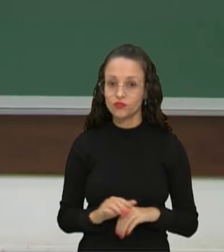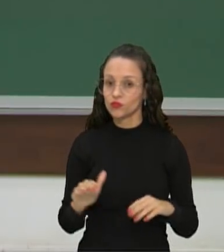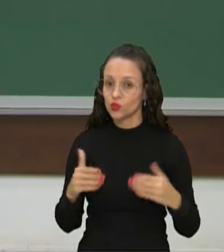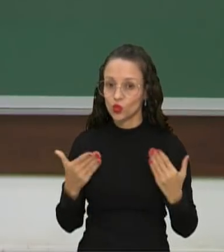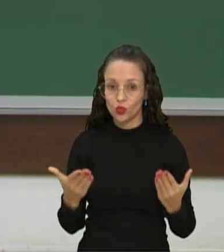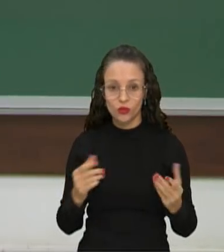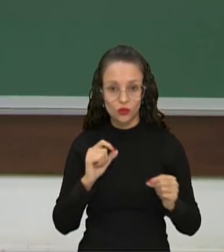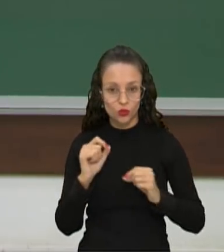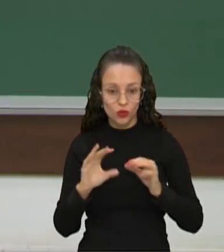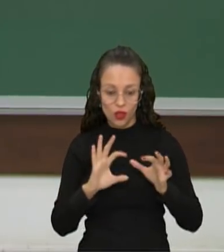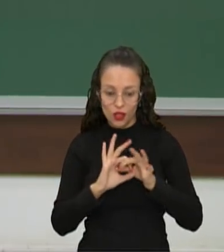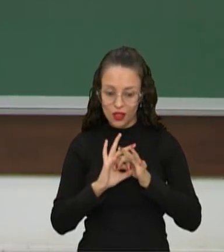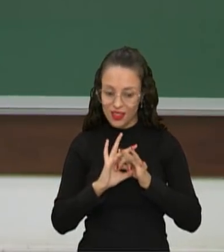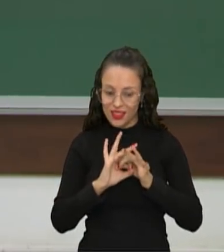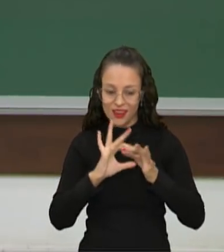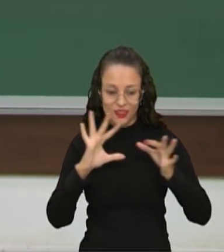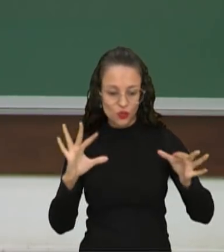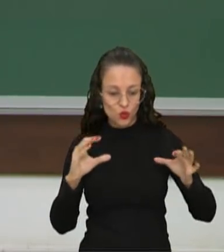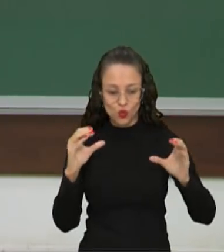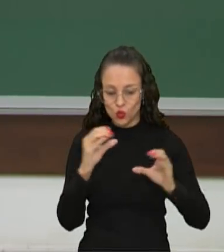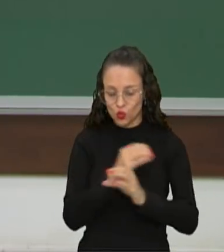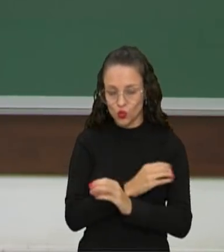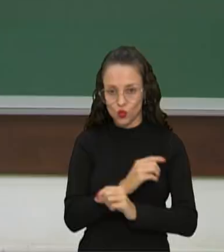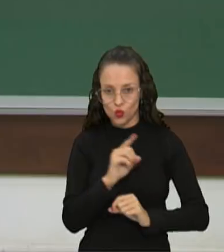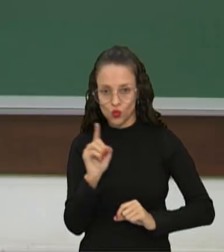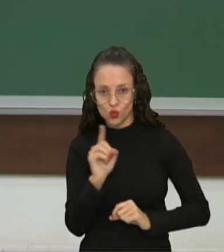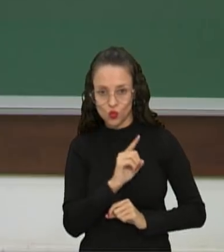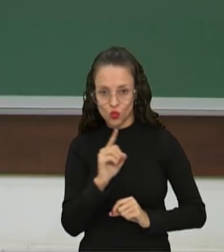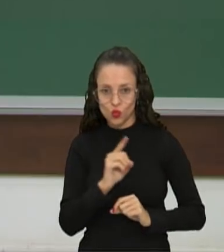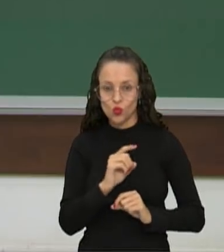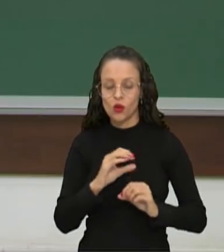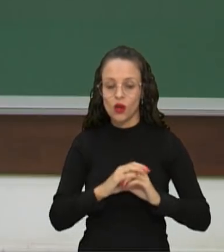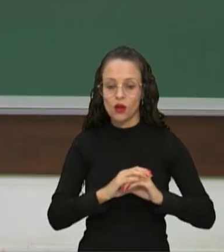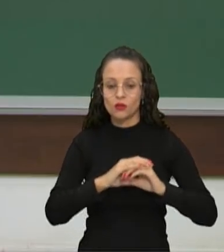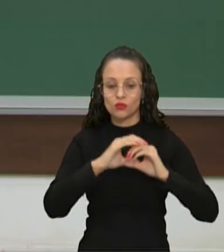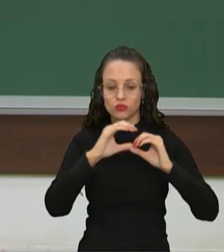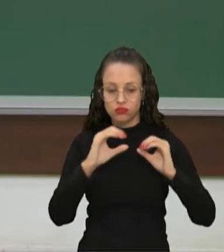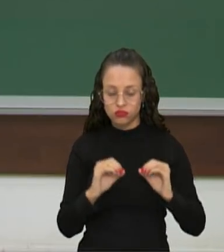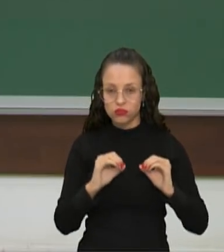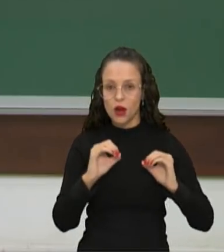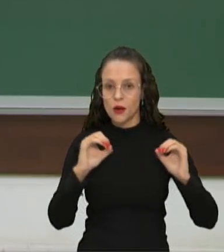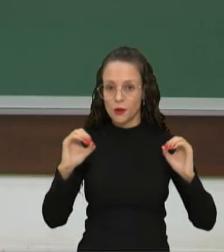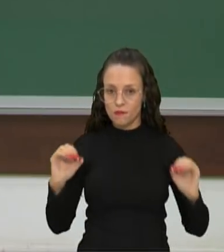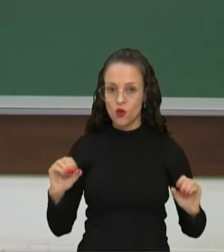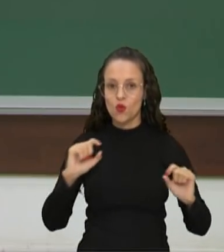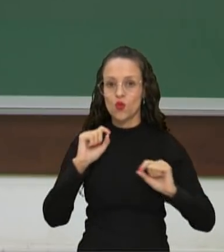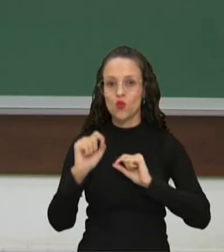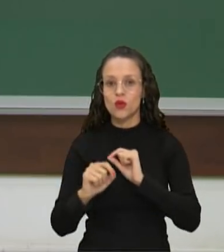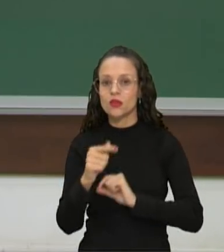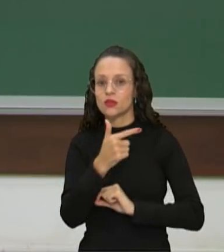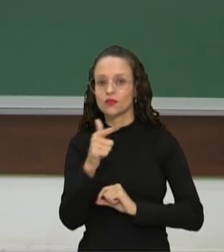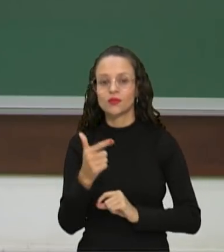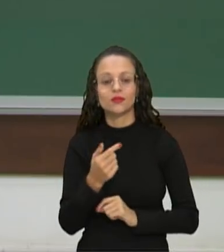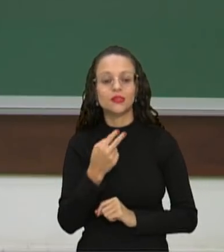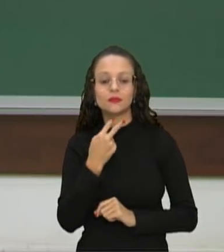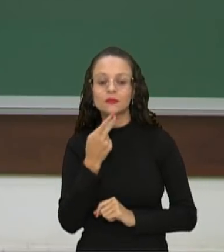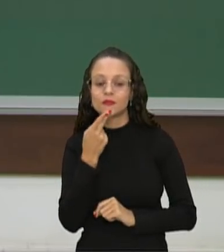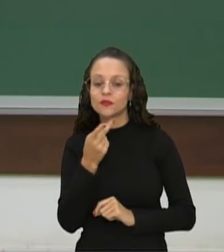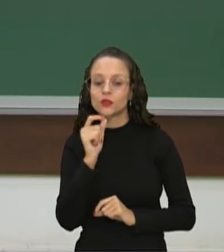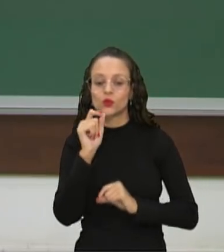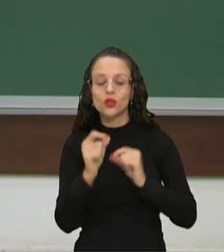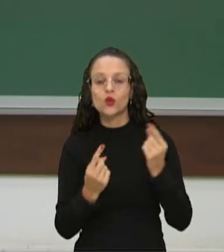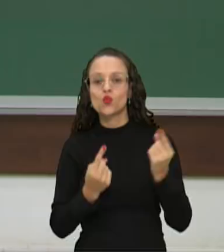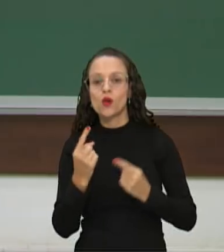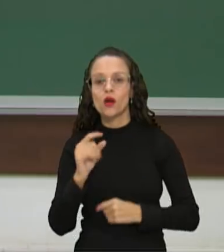Quando a ligação é incompleta, ou seja, quando ocorreu o crossing over, quando ocorreu a permutação, eu não tenho como afirmar para você qual vai ser